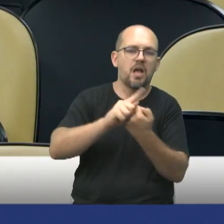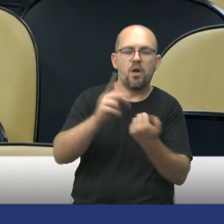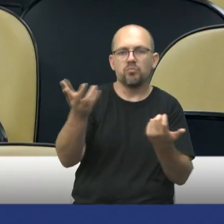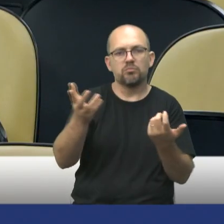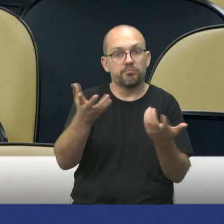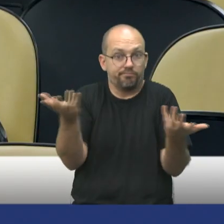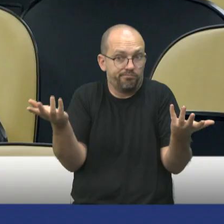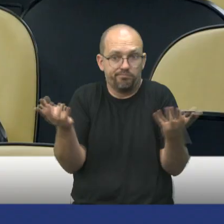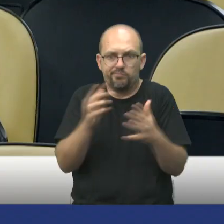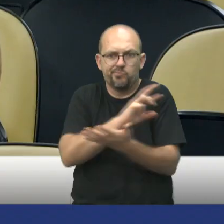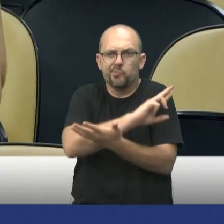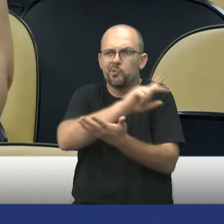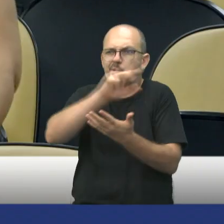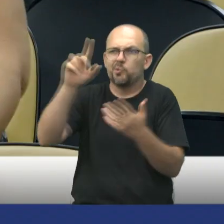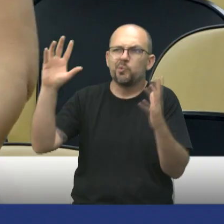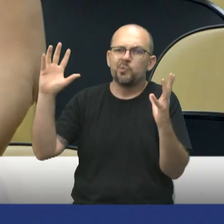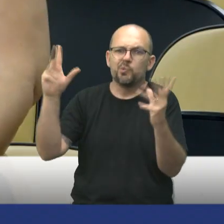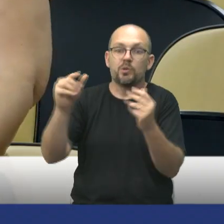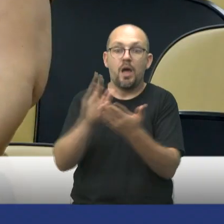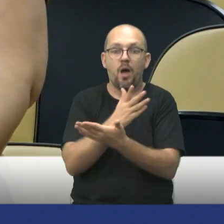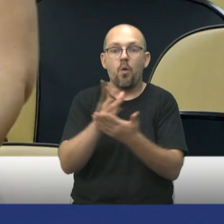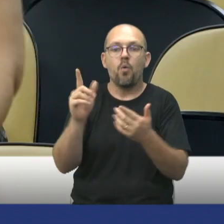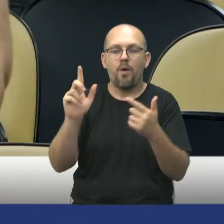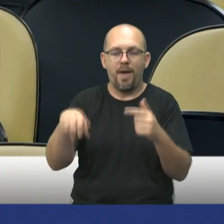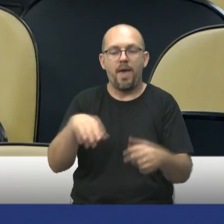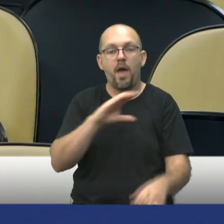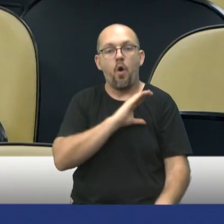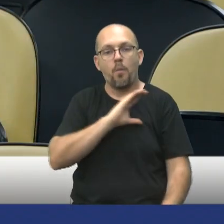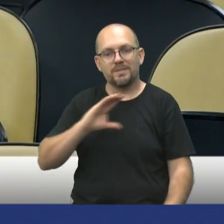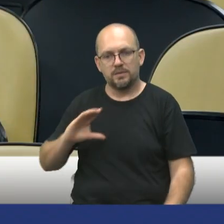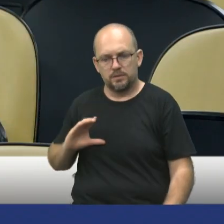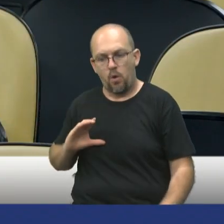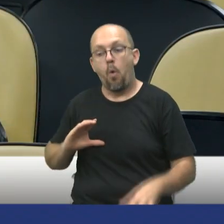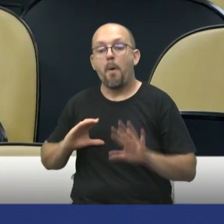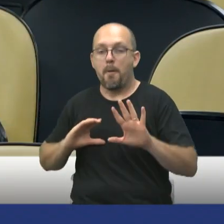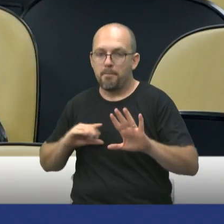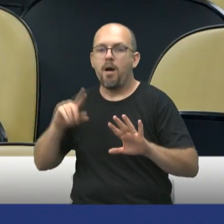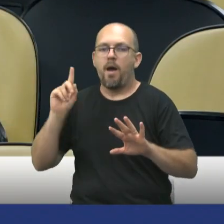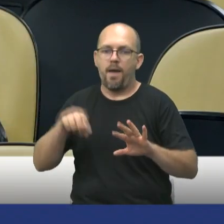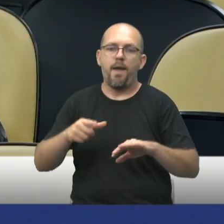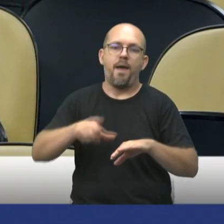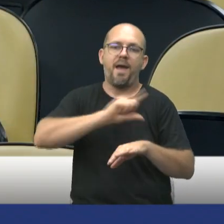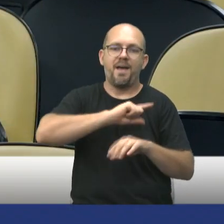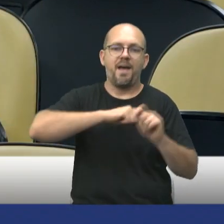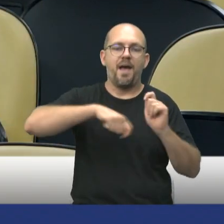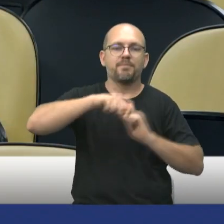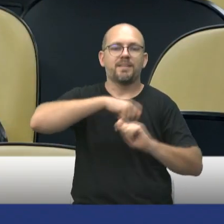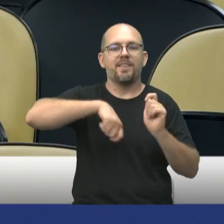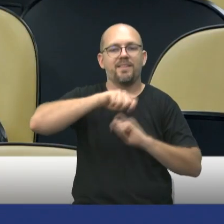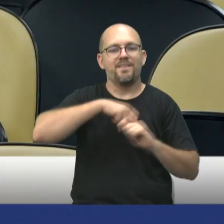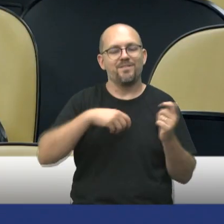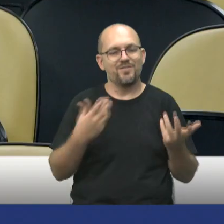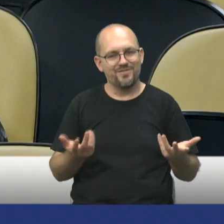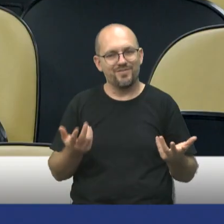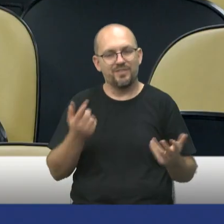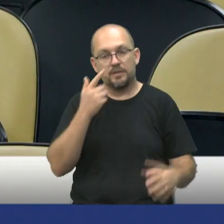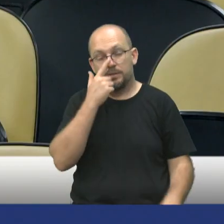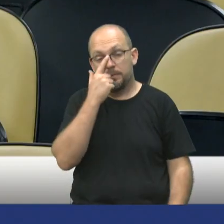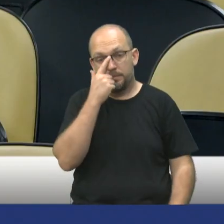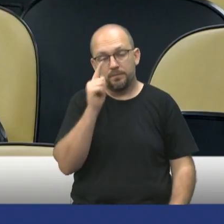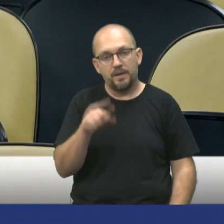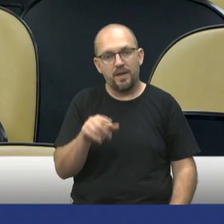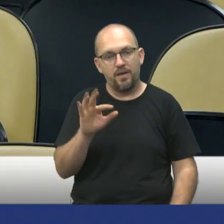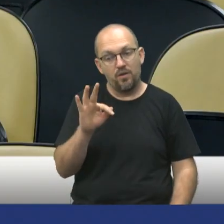colegas hoje que têm, às vezes, função de confiança, mas são, né, essencialmente agentes administrativos. Então, é uma